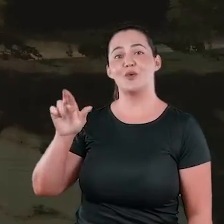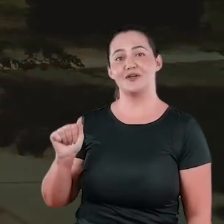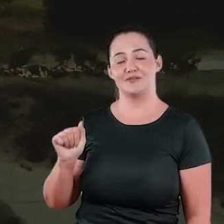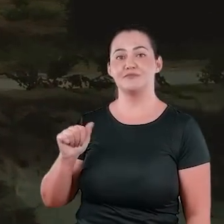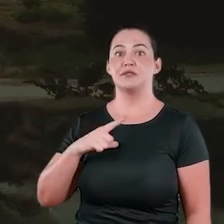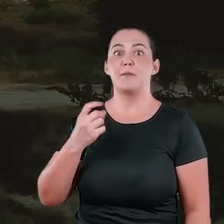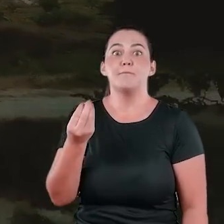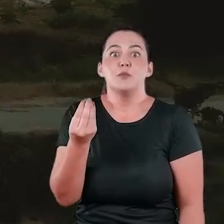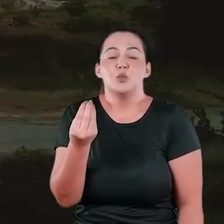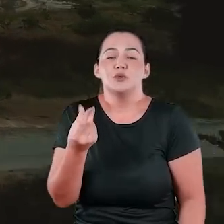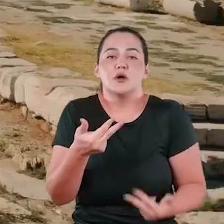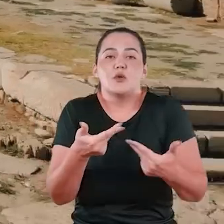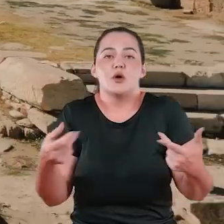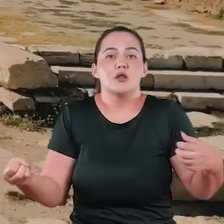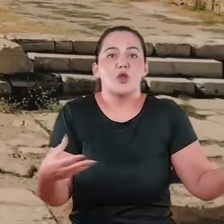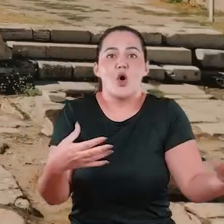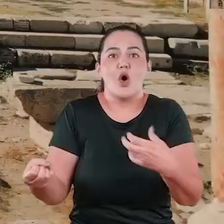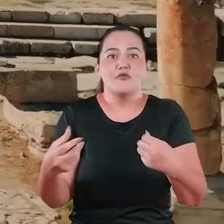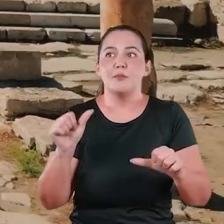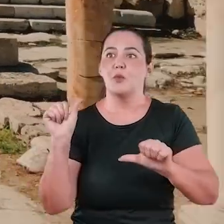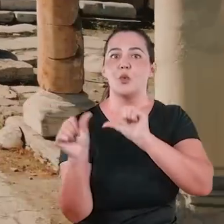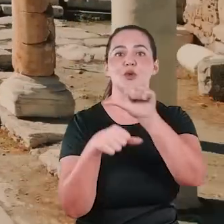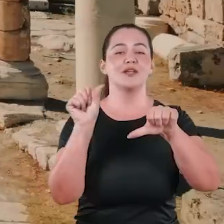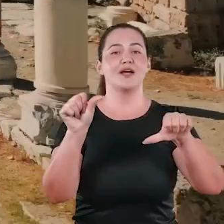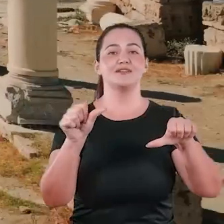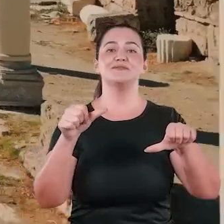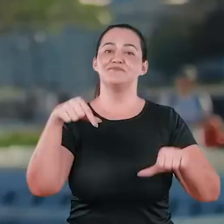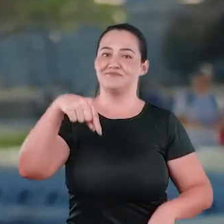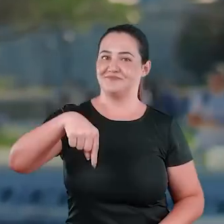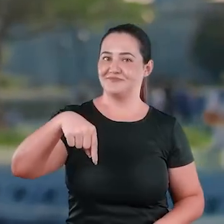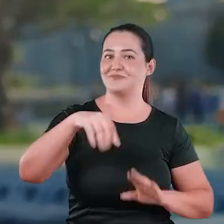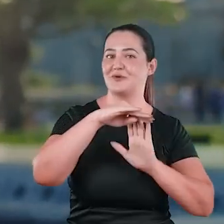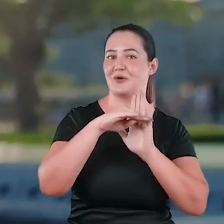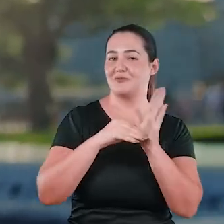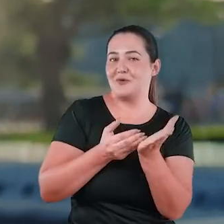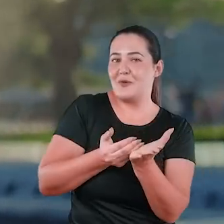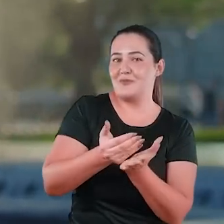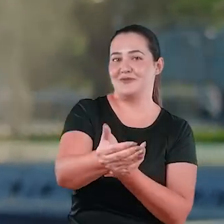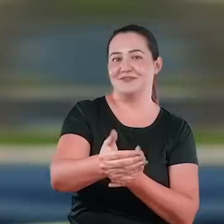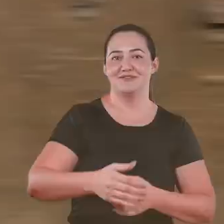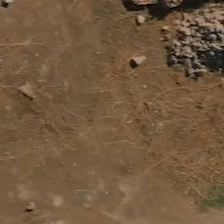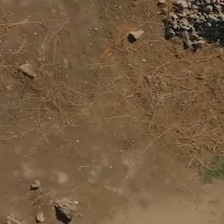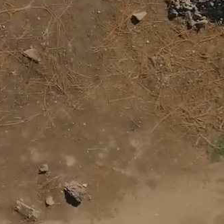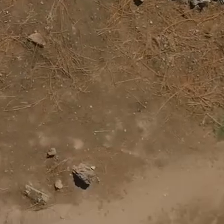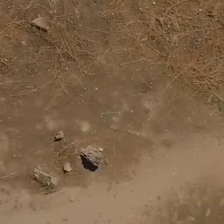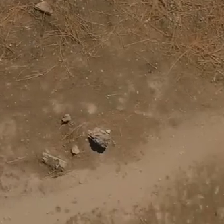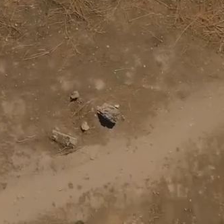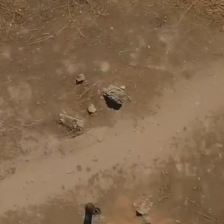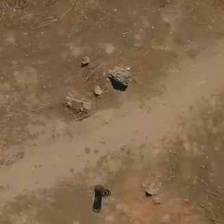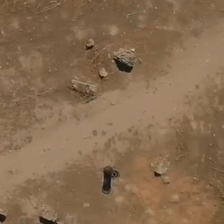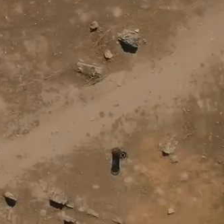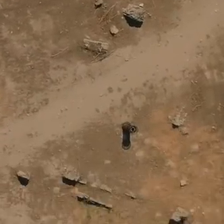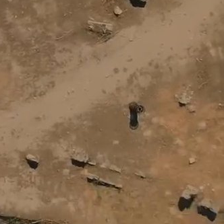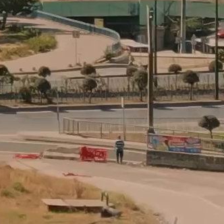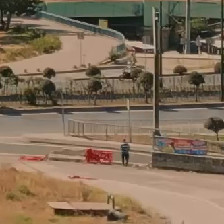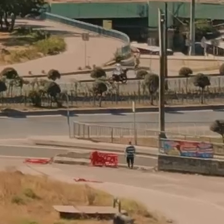muita novidade chegando por aí, muita mudança. E este aqui é apenas o começo.